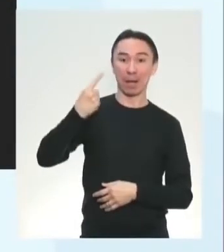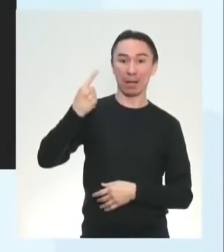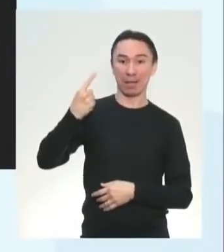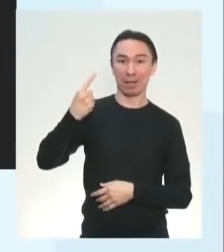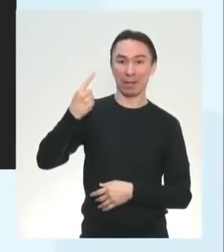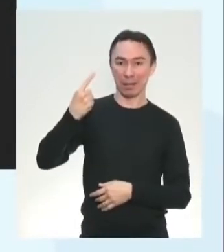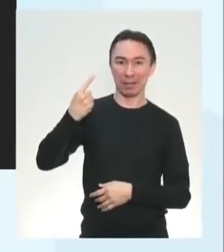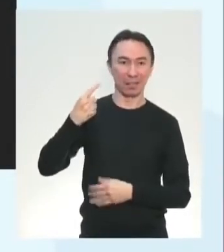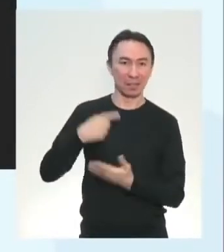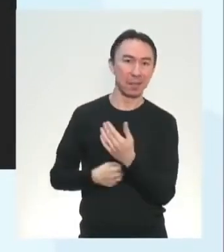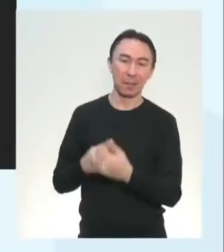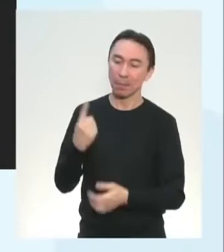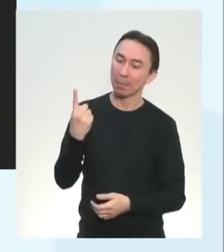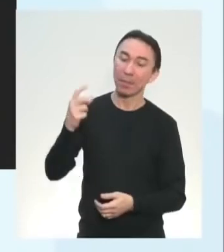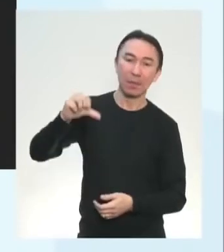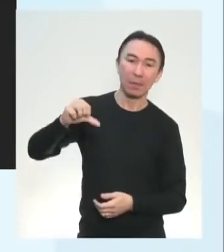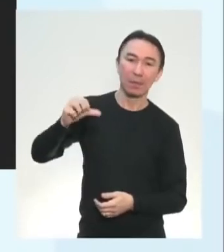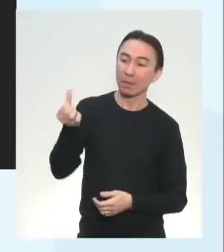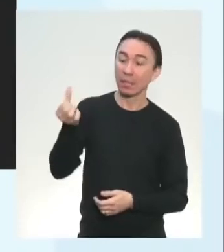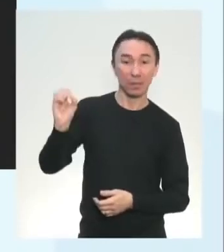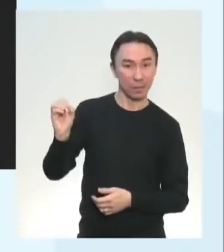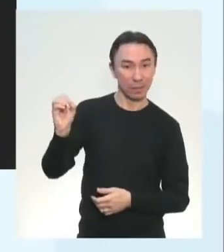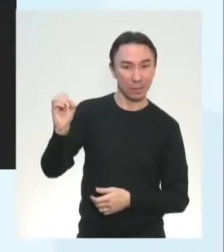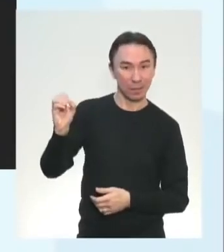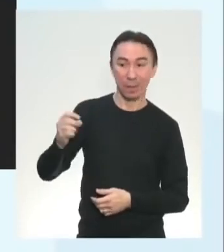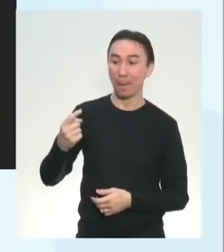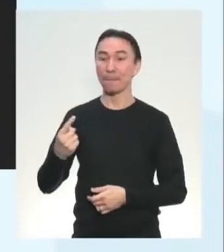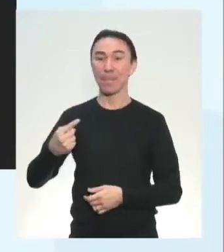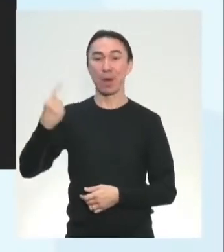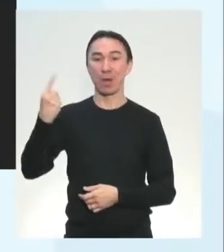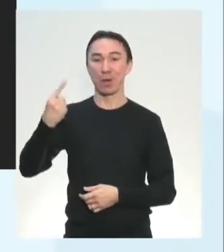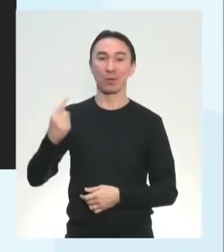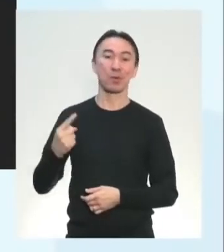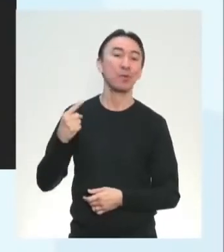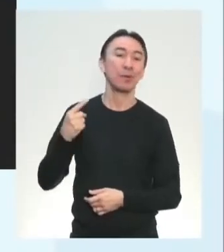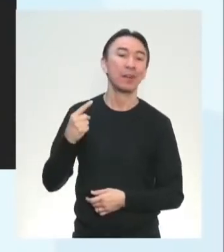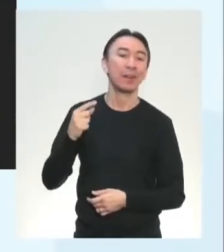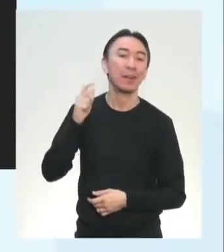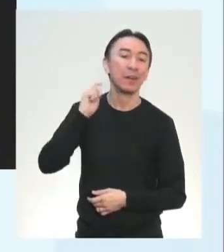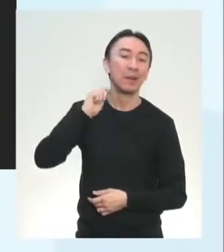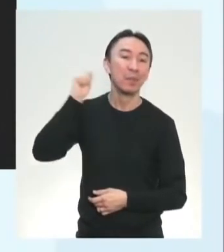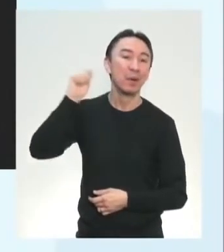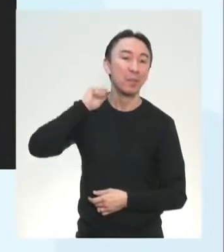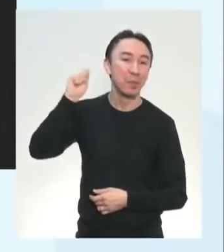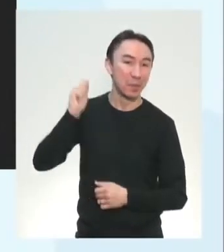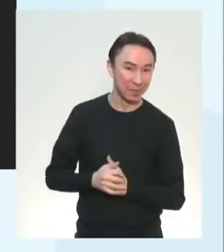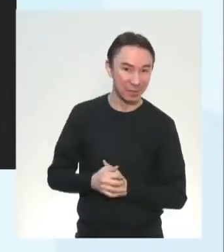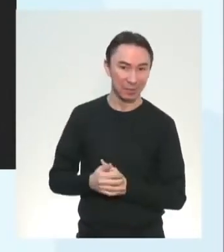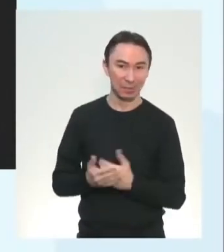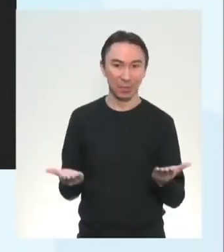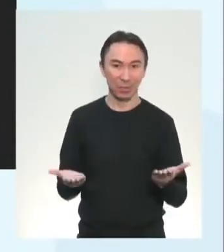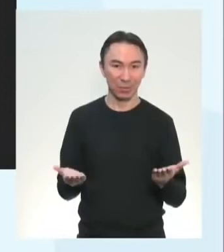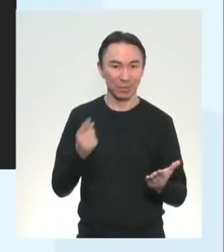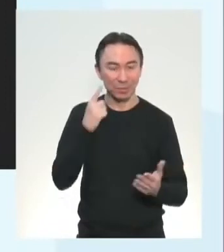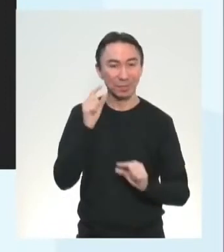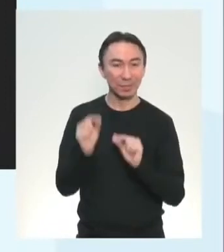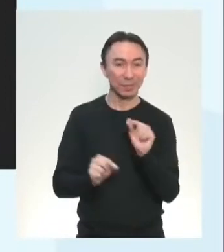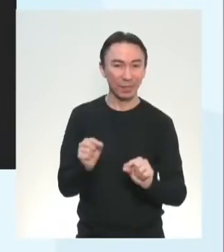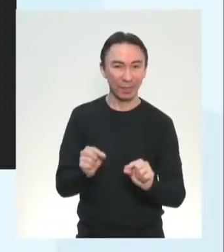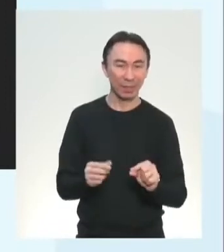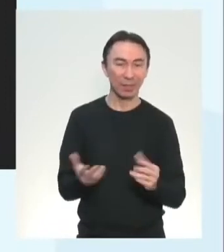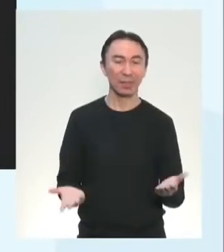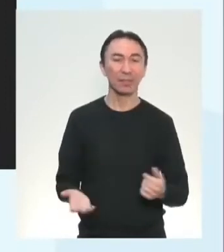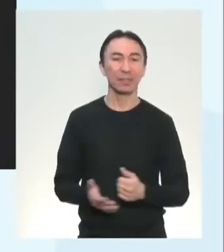aí em 1º de abril de 1960, apesar de ser uma data do dia da mentira, não é mentira, é uma verdade. Ela veio do